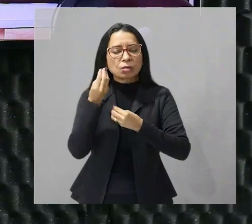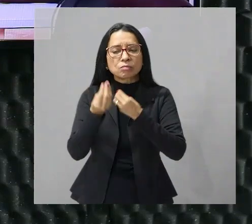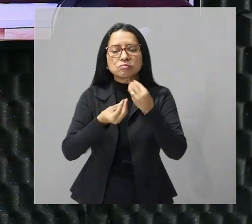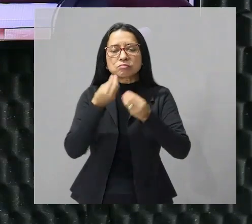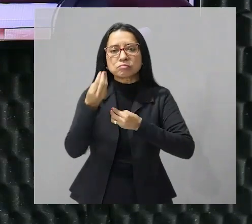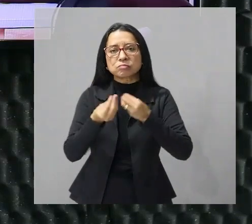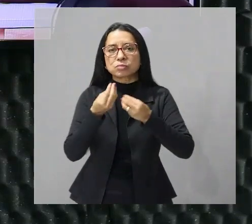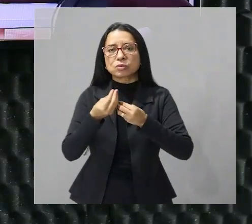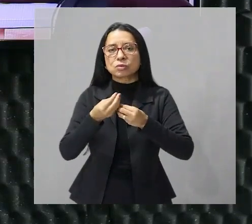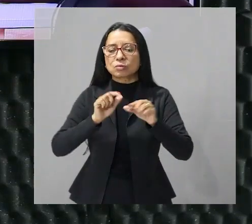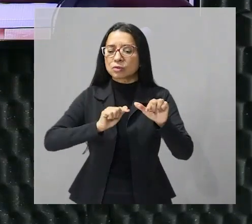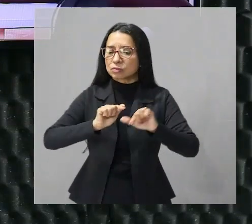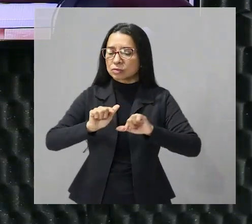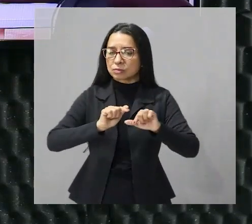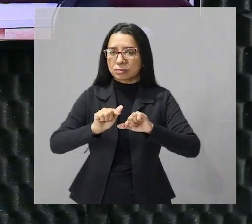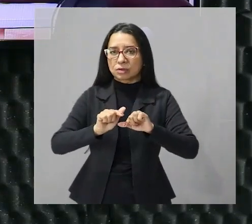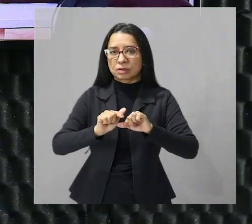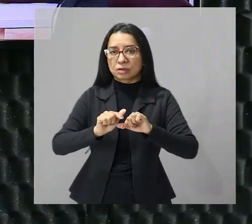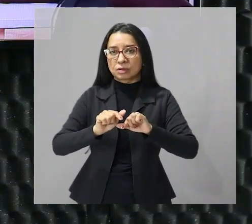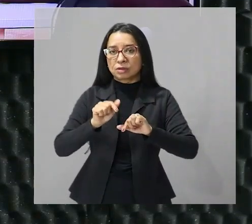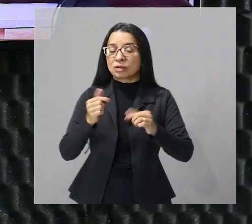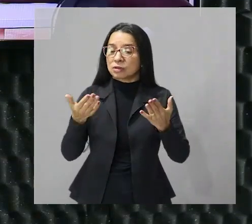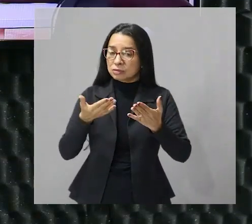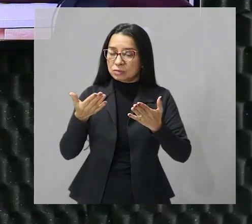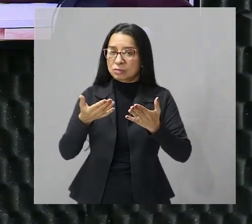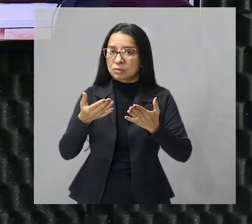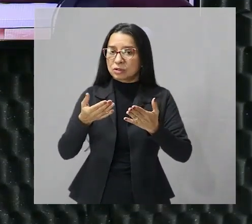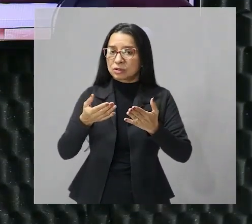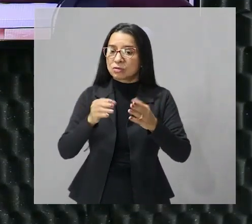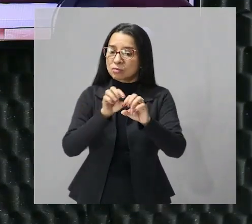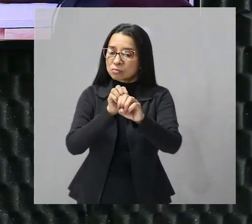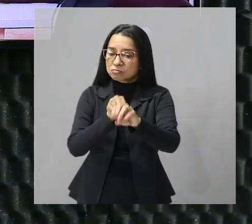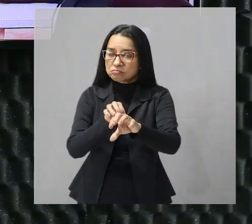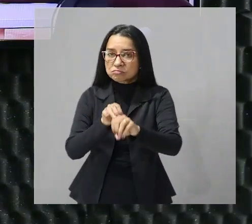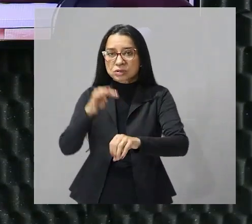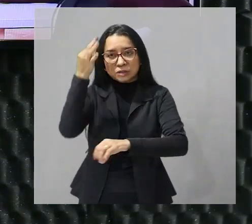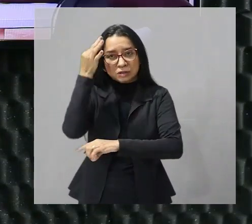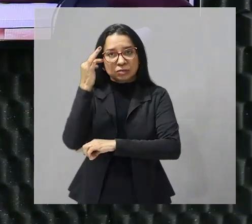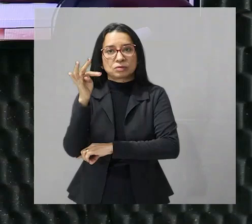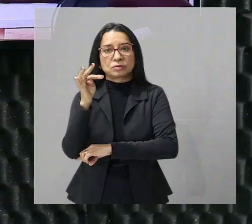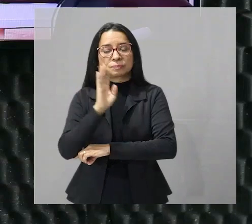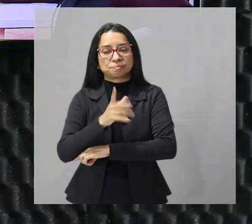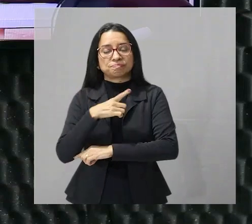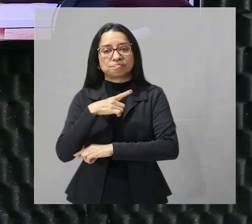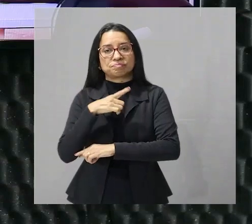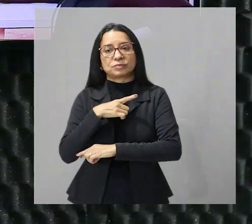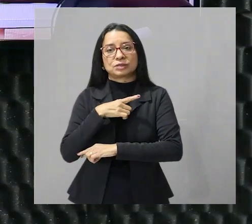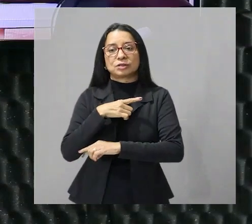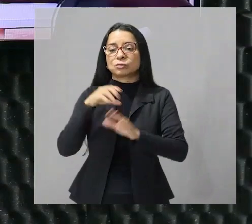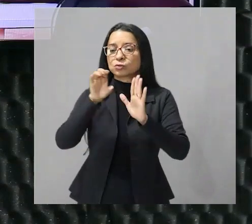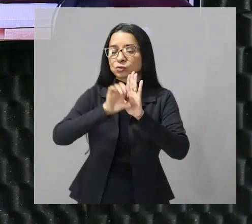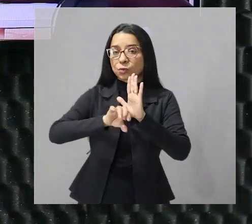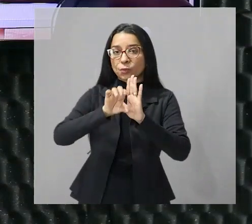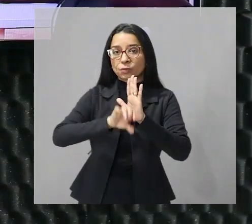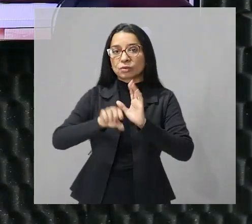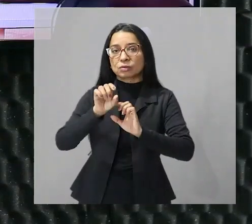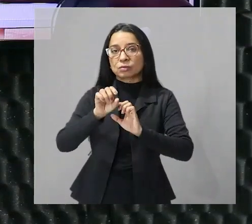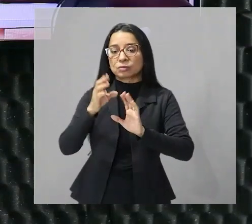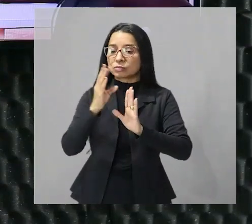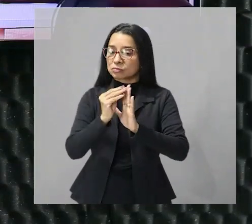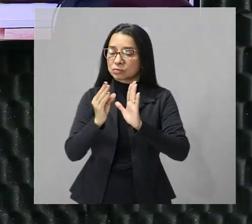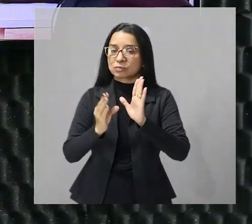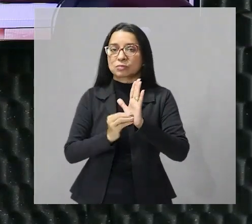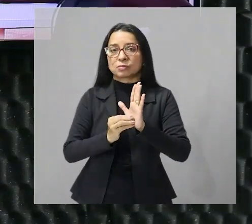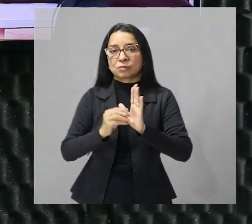a gente não vai trabalhar a teoria propriamente dita, até porque nós já temos conteúdo produzido com teoria e também com exemplos.